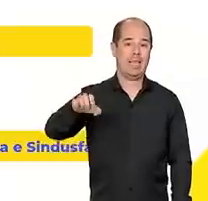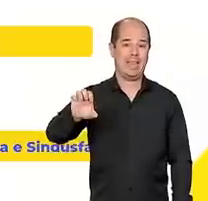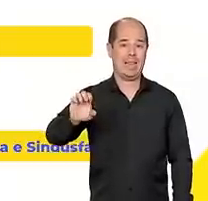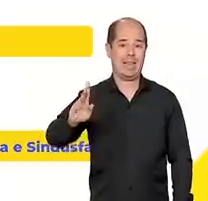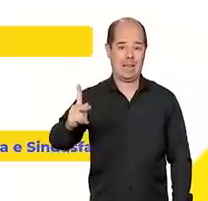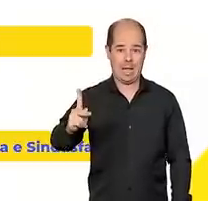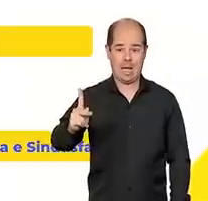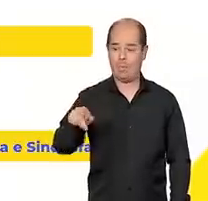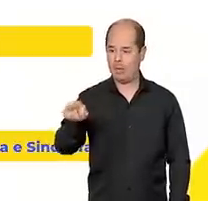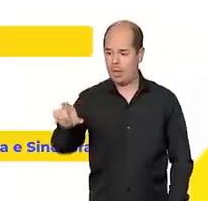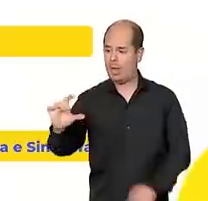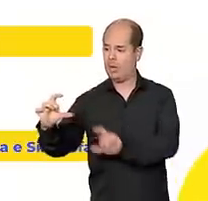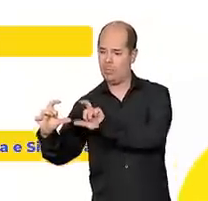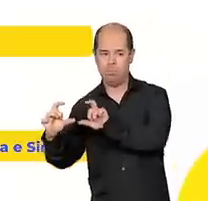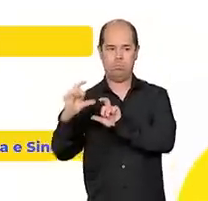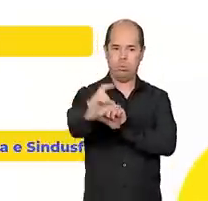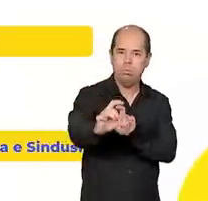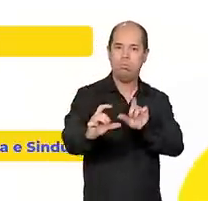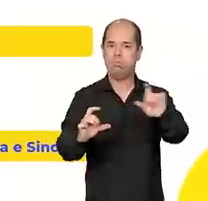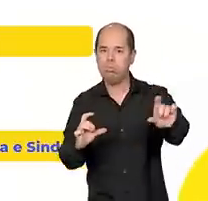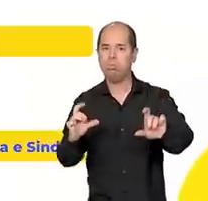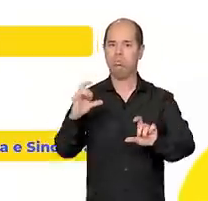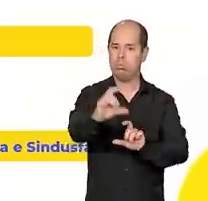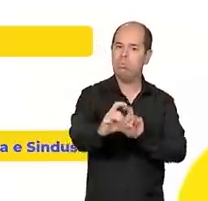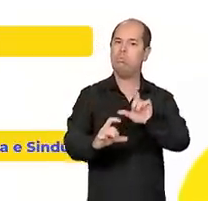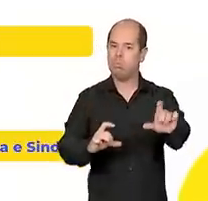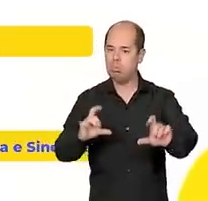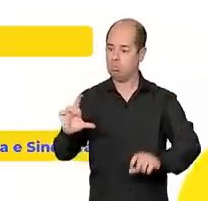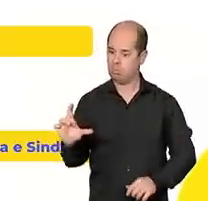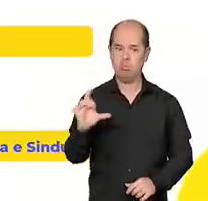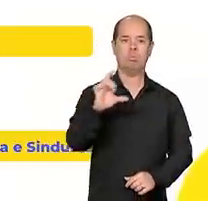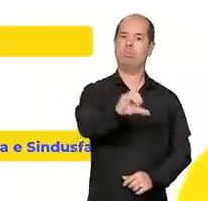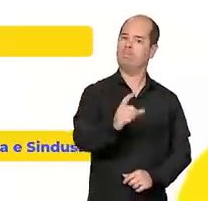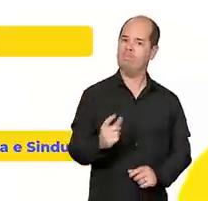FINEP dedicados a esse investimento.